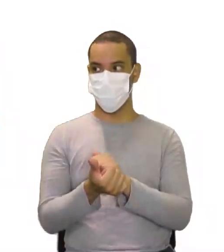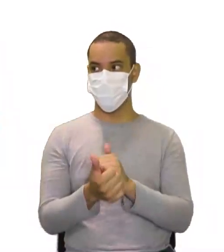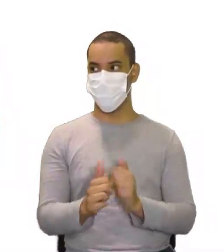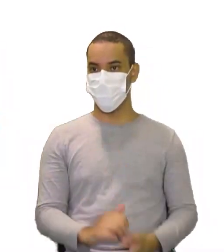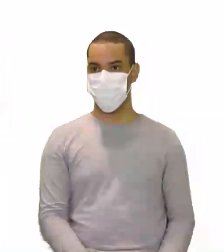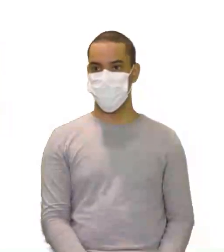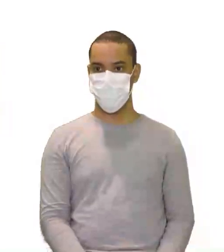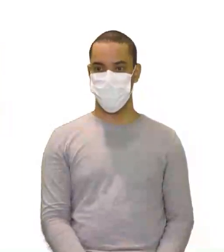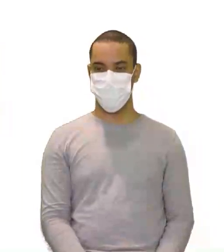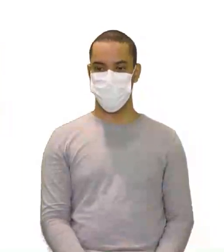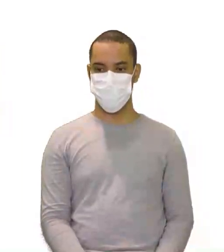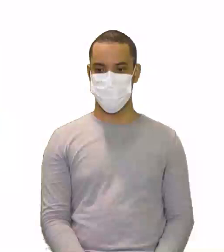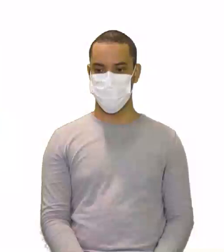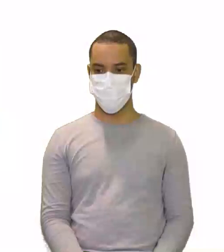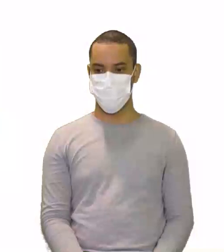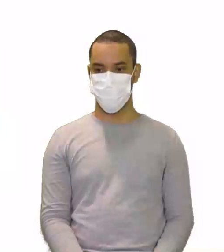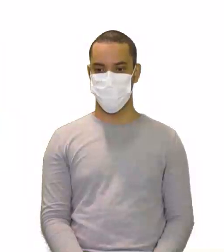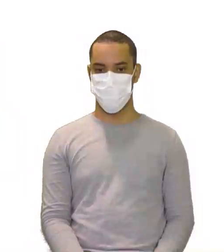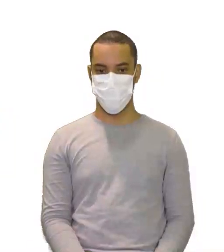unidades.